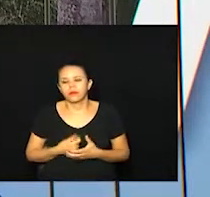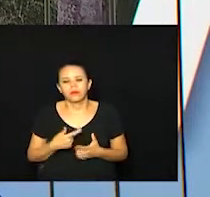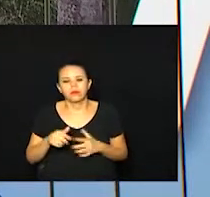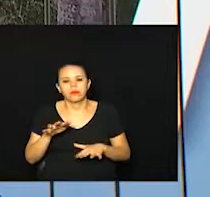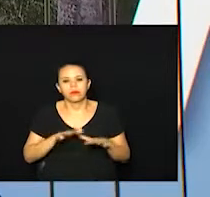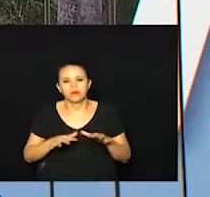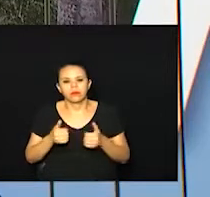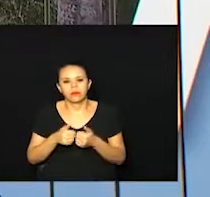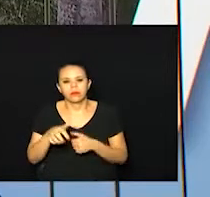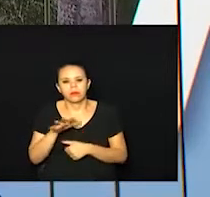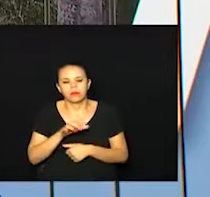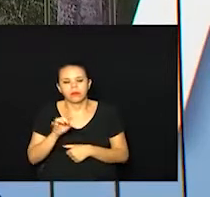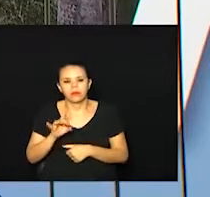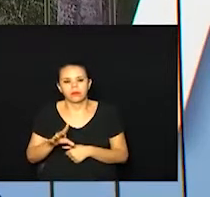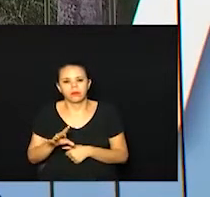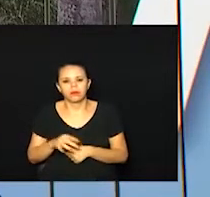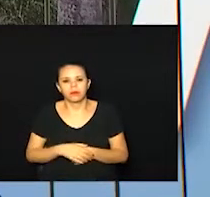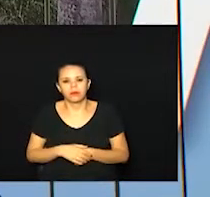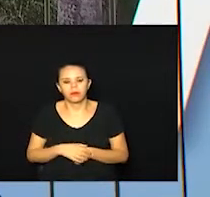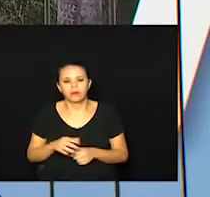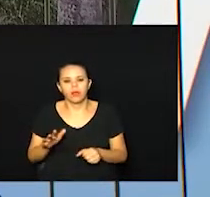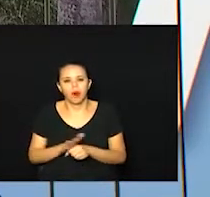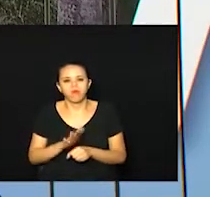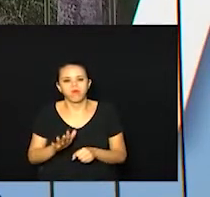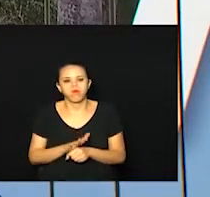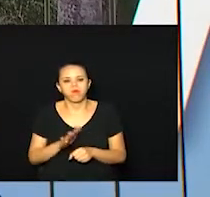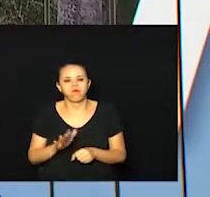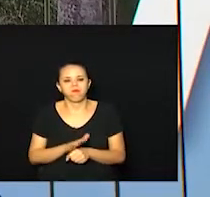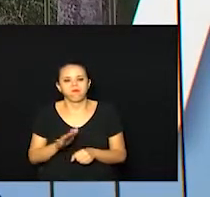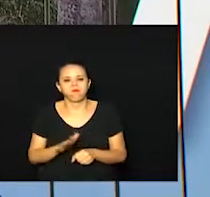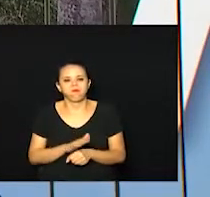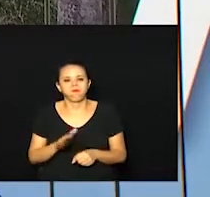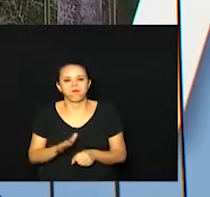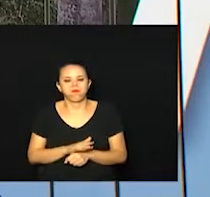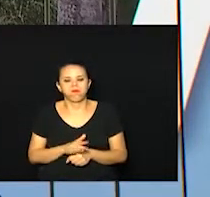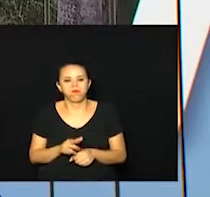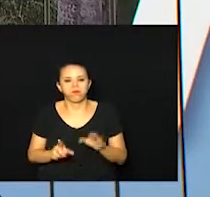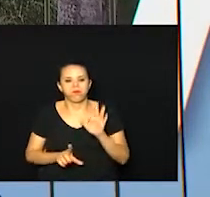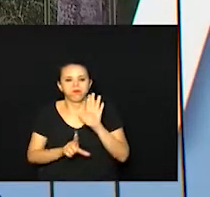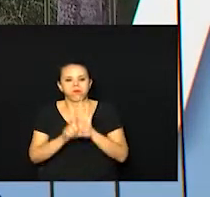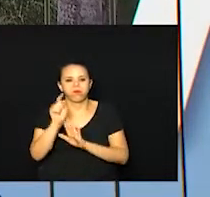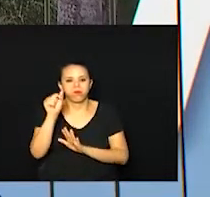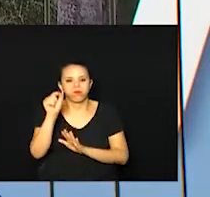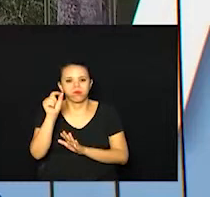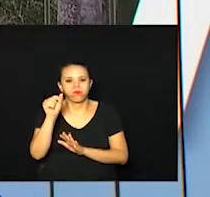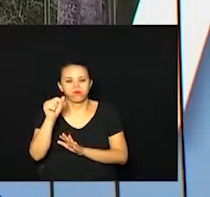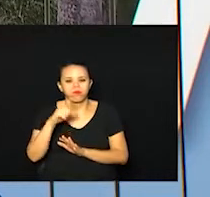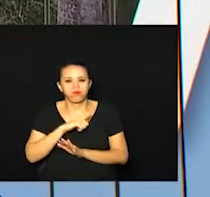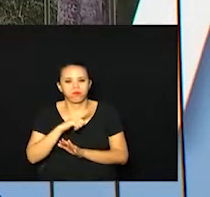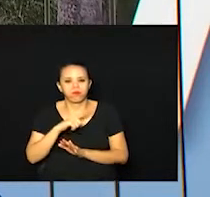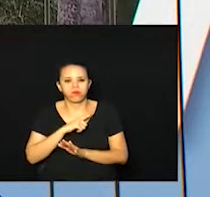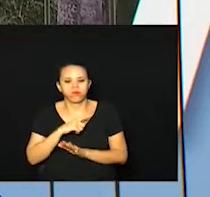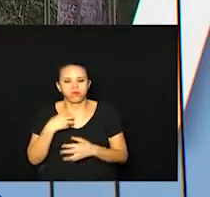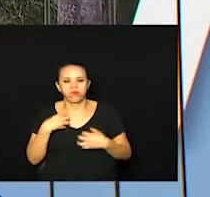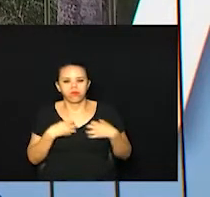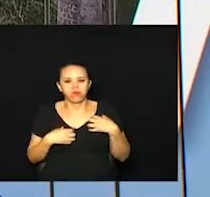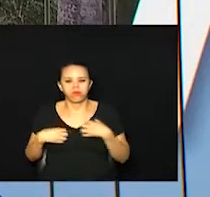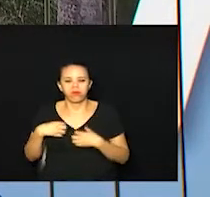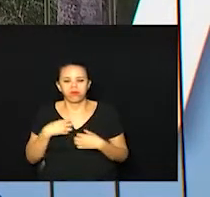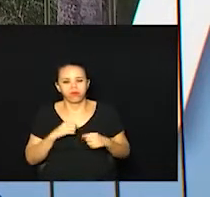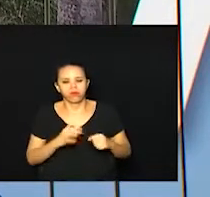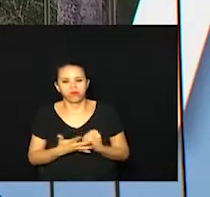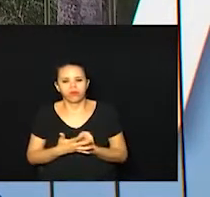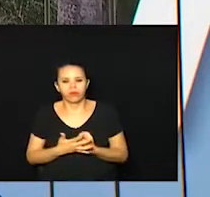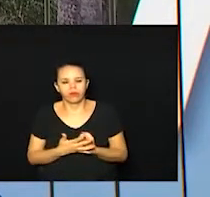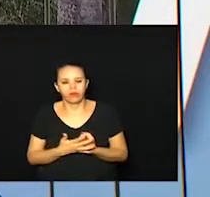os ônibus só rodam quando rodam lotados, rodam dando lucro, esse tem sido um drama na